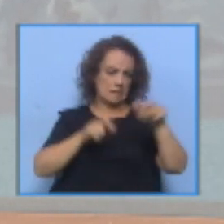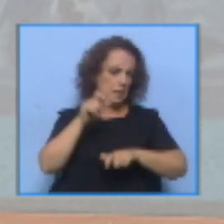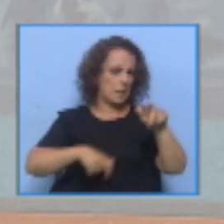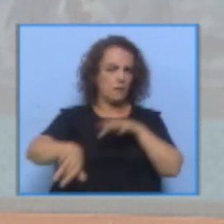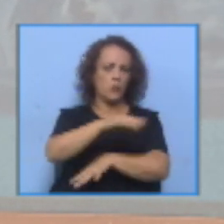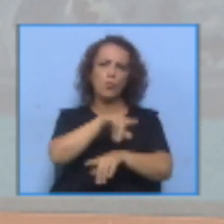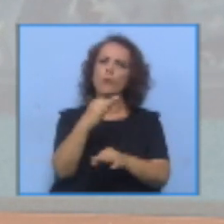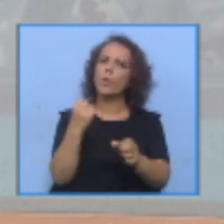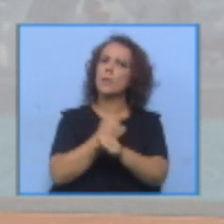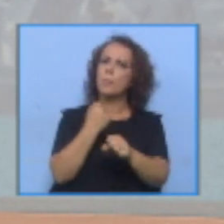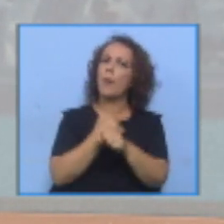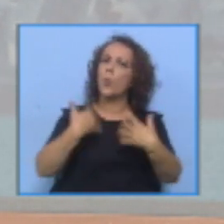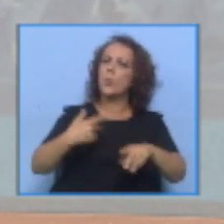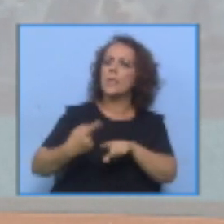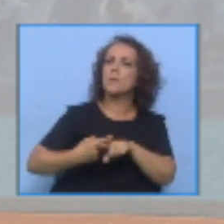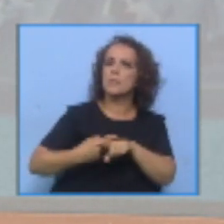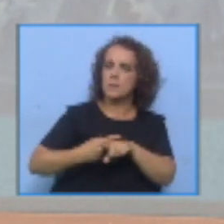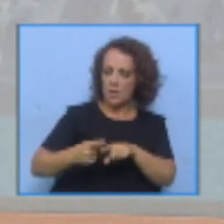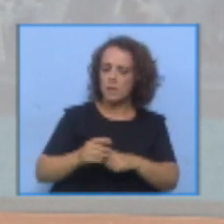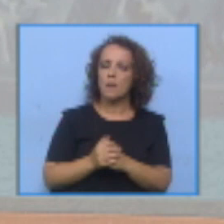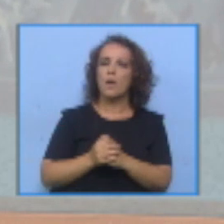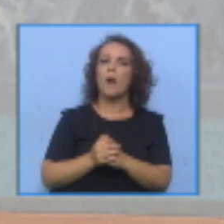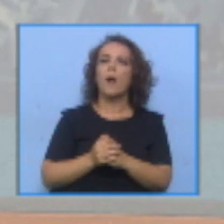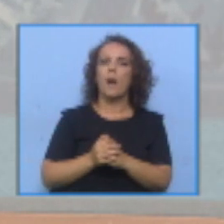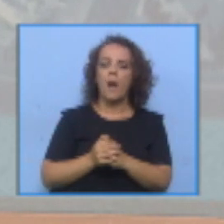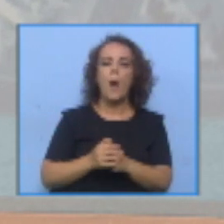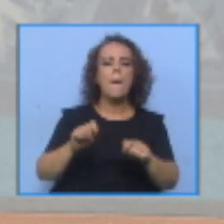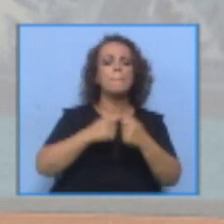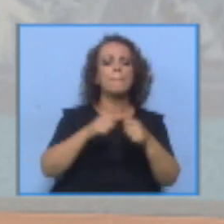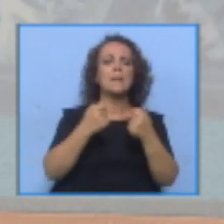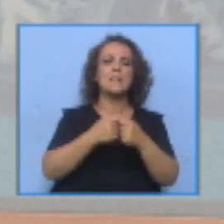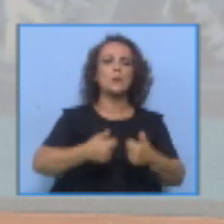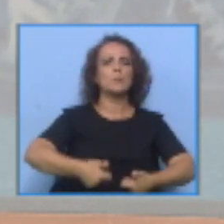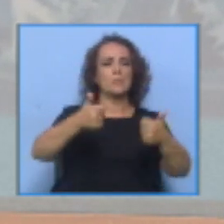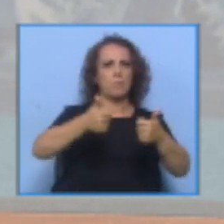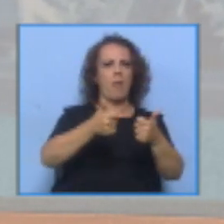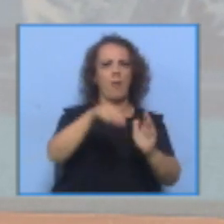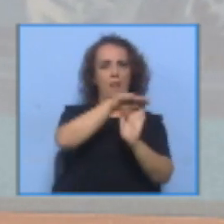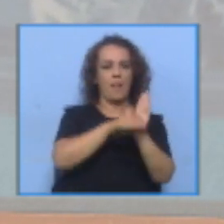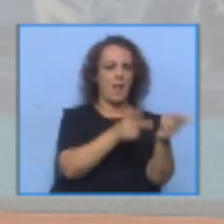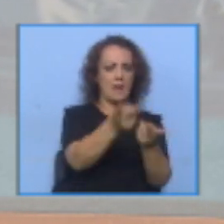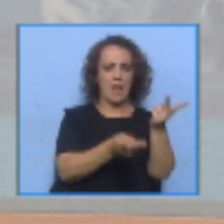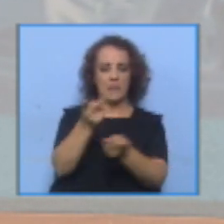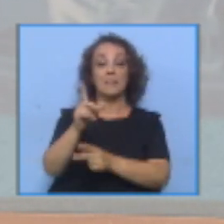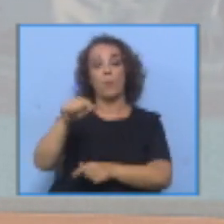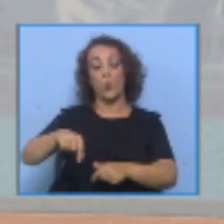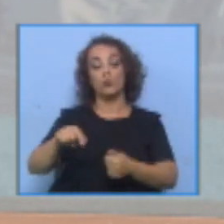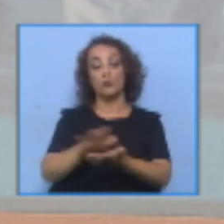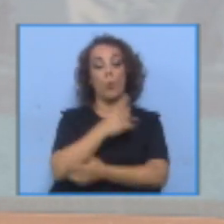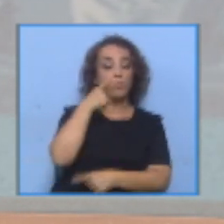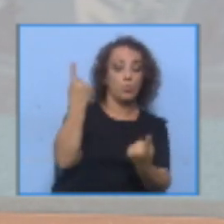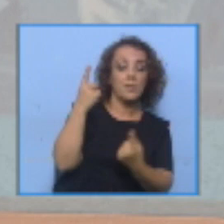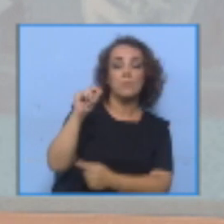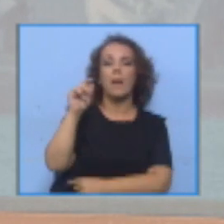muito interessante de análise dos programas dos principais partidos, e nós hoje na Renascença e no Público temos uma